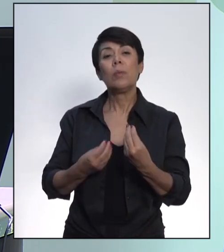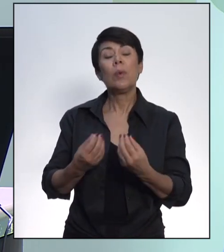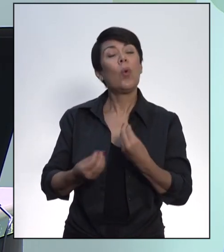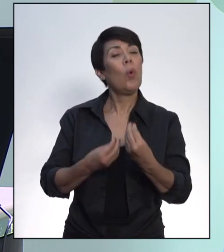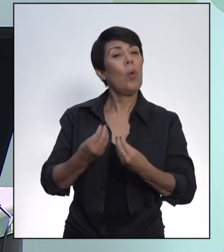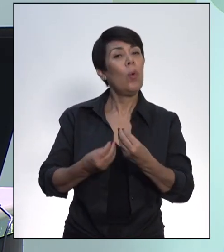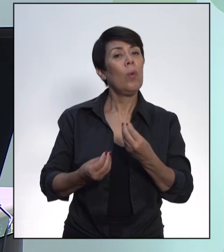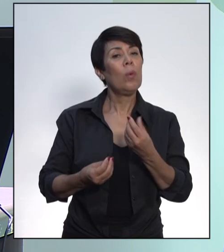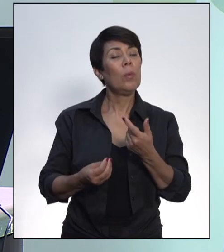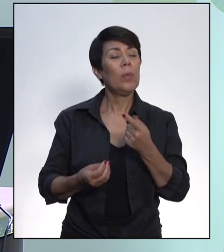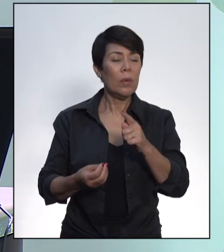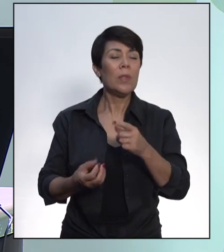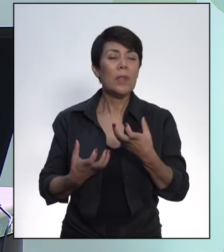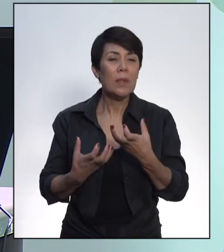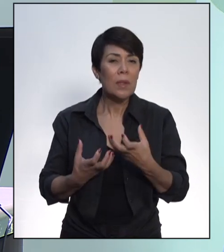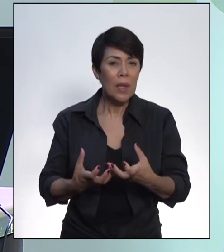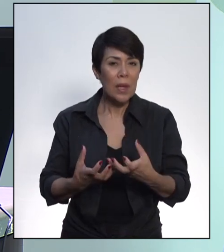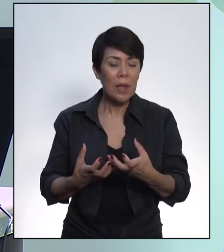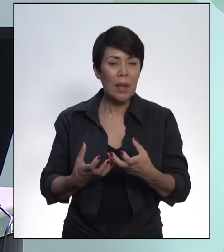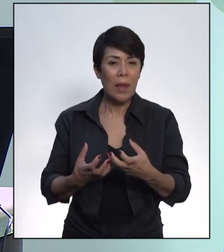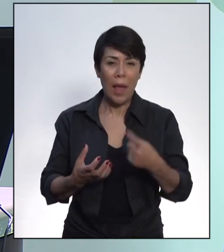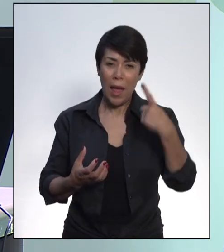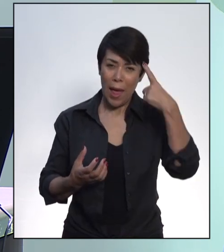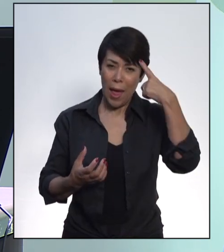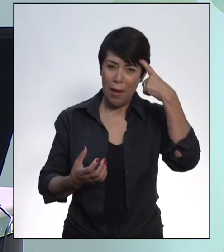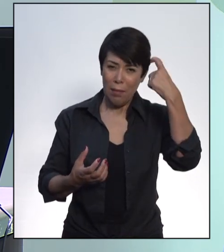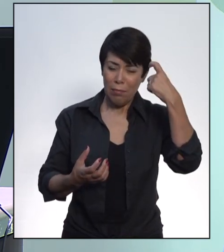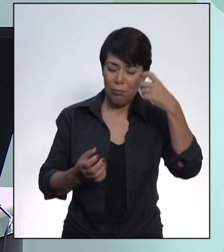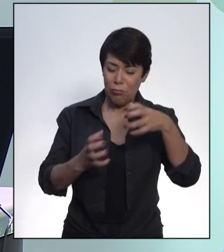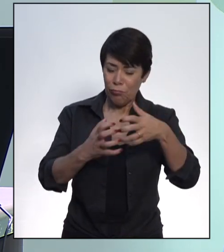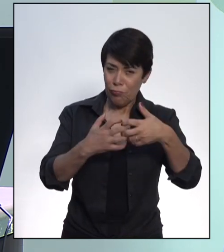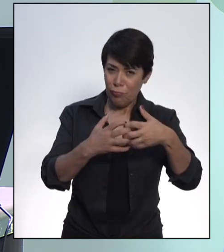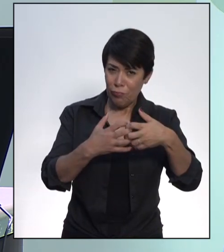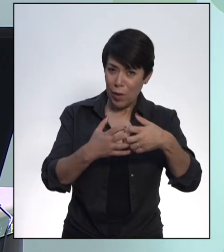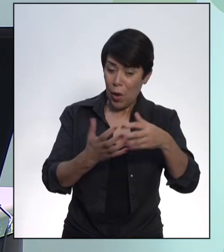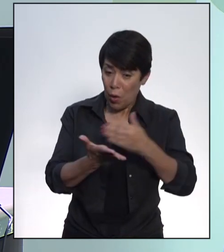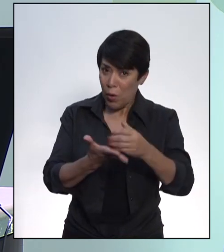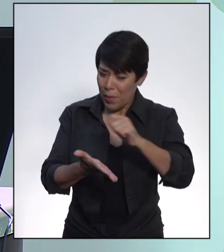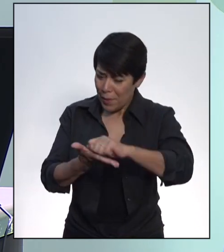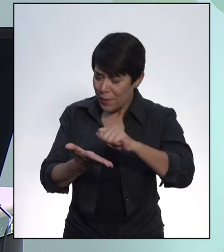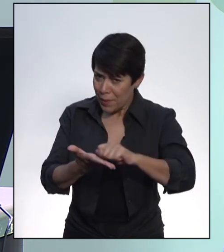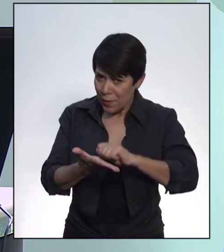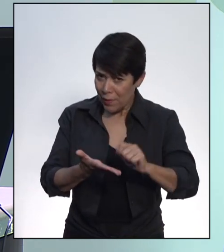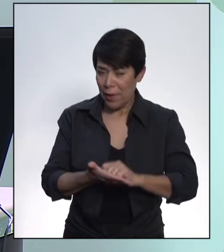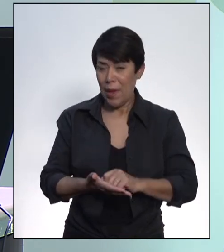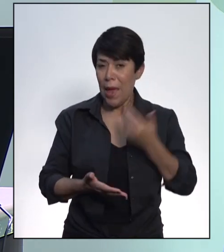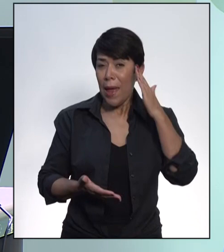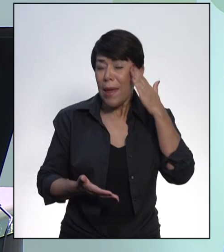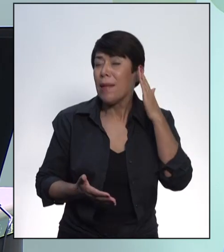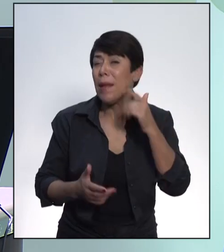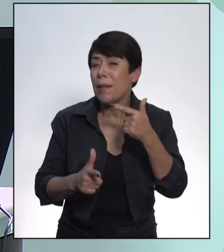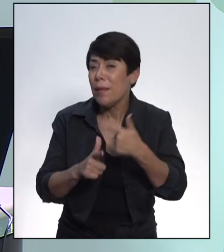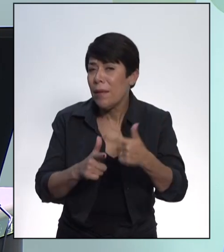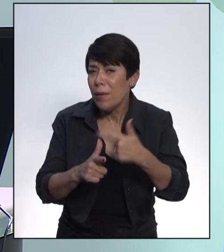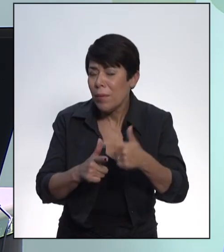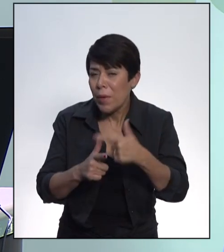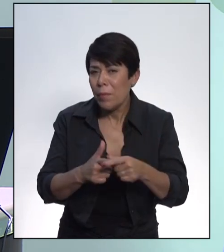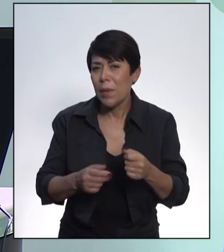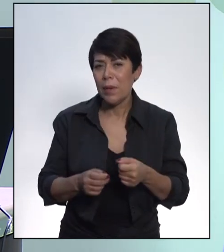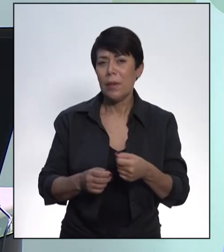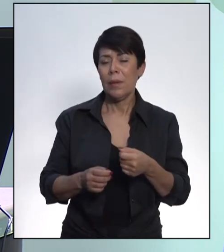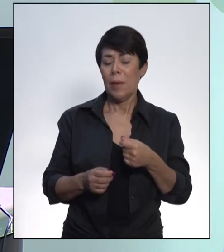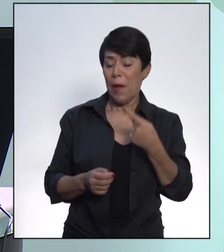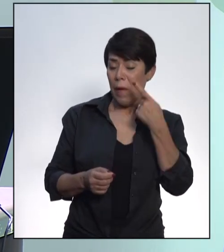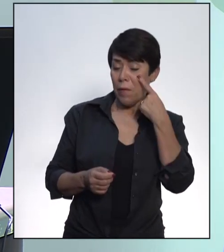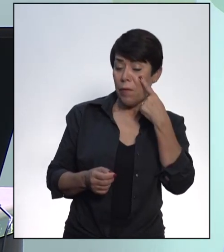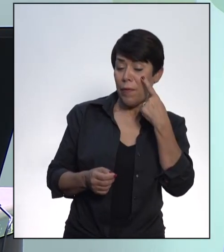como vocês pretendem colocar essa ideia em prática. Então, nós temos que entender o problema, verificá-lo, quais são